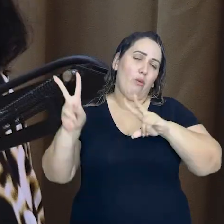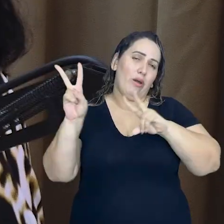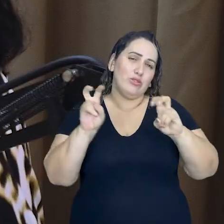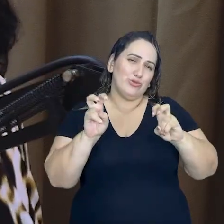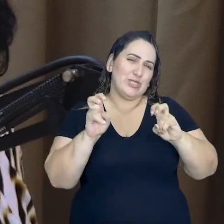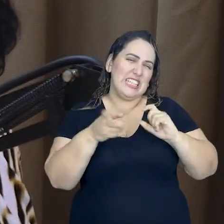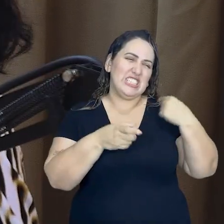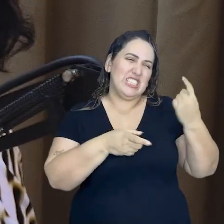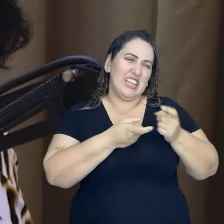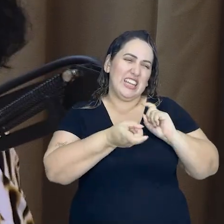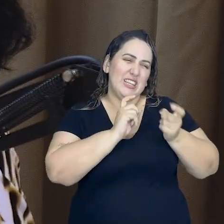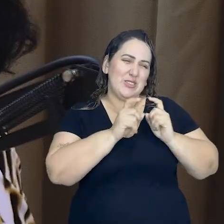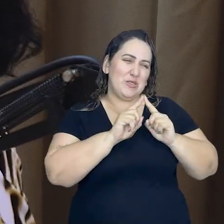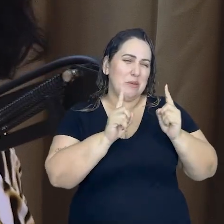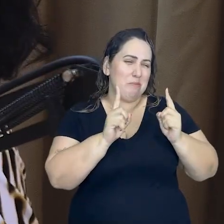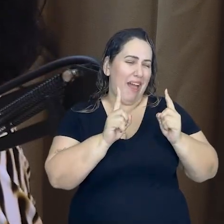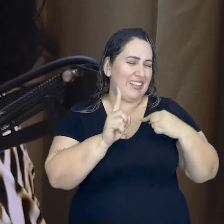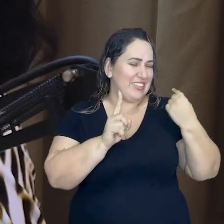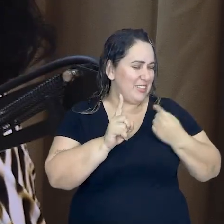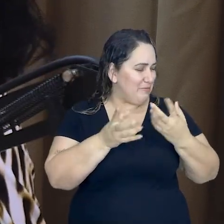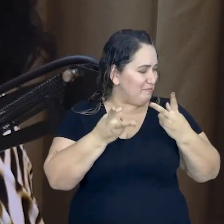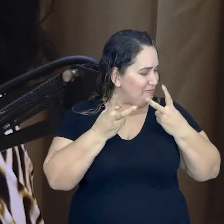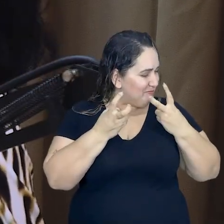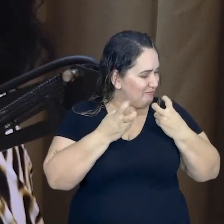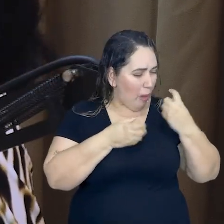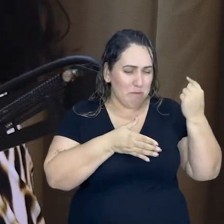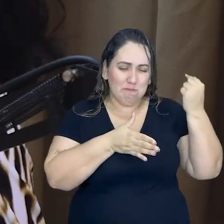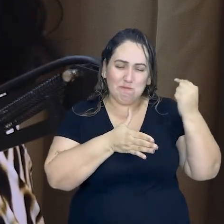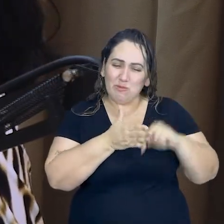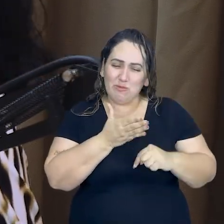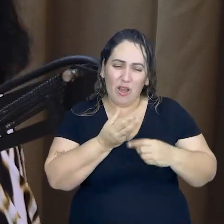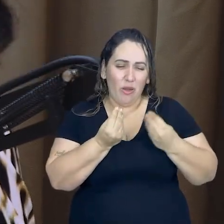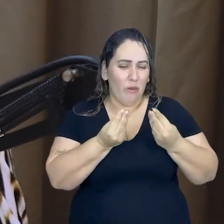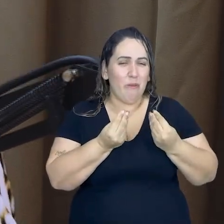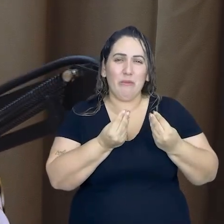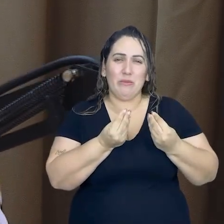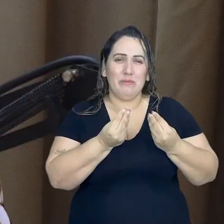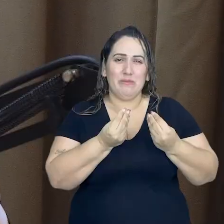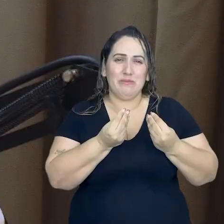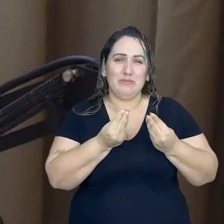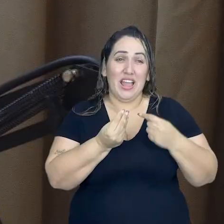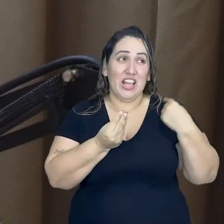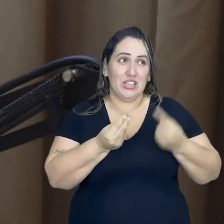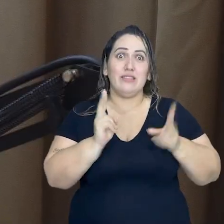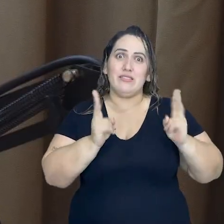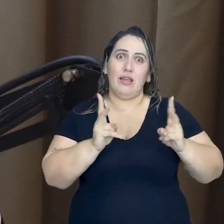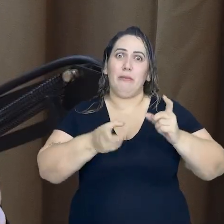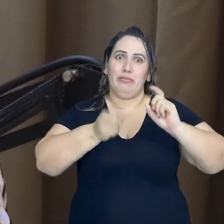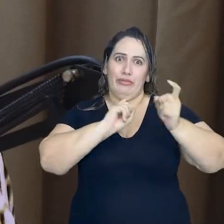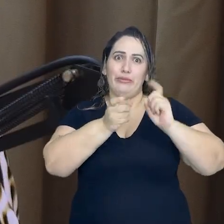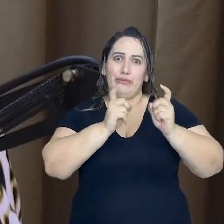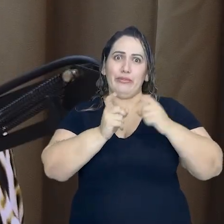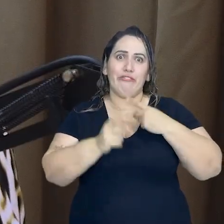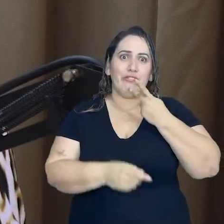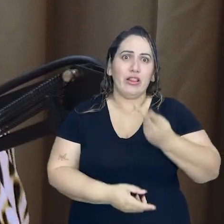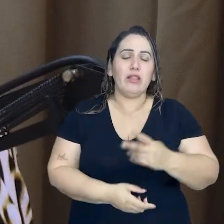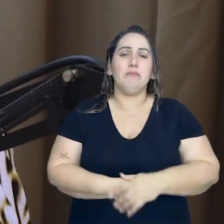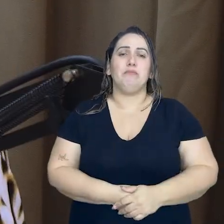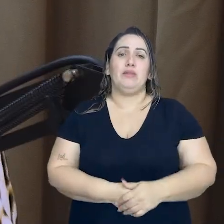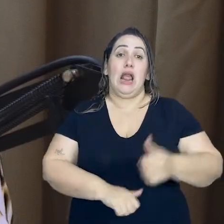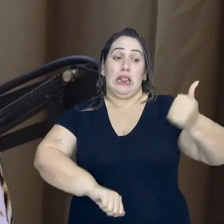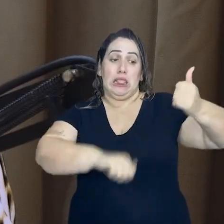se aprofundar e se brincar, a gente passa o dia inteiro aqui falando sobre isso. Porque é o seguinte, na análise técnica, nós